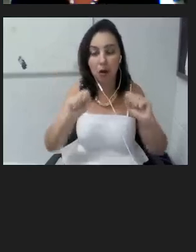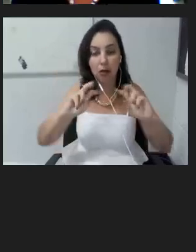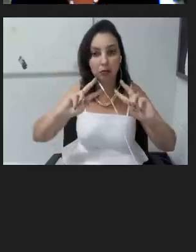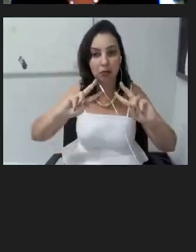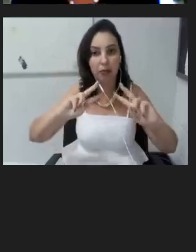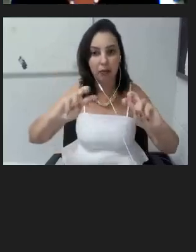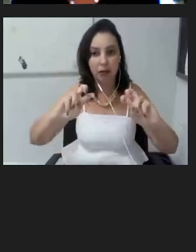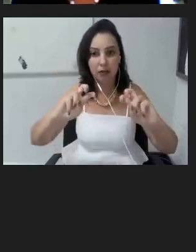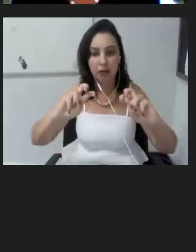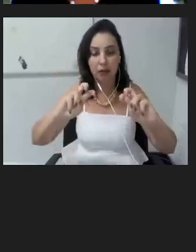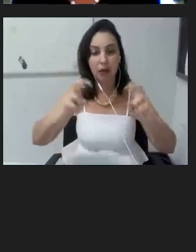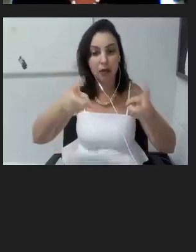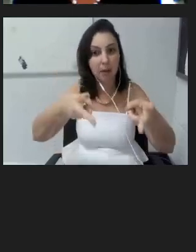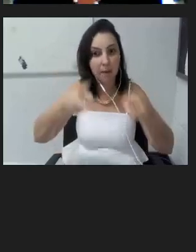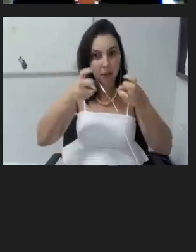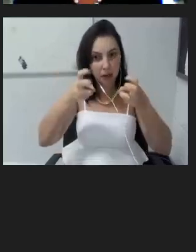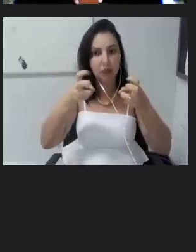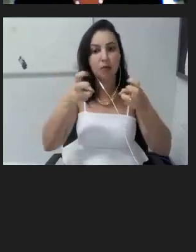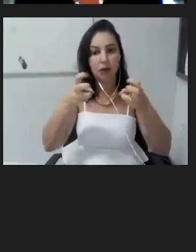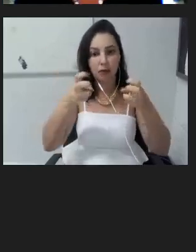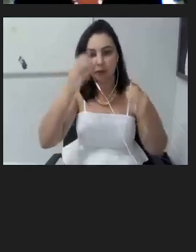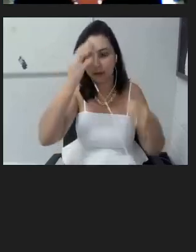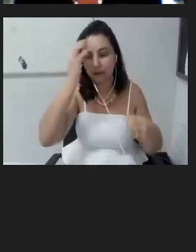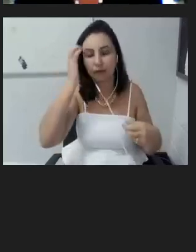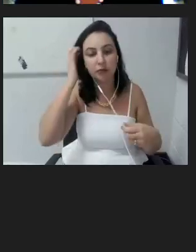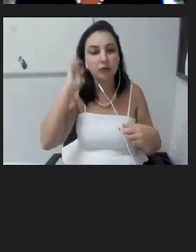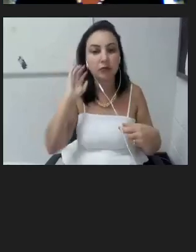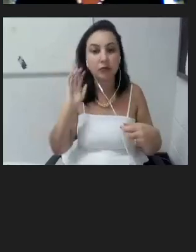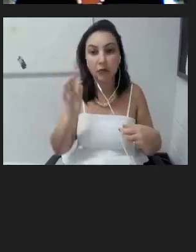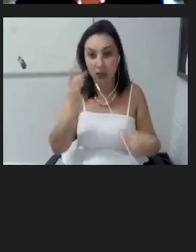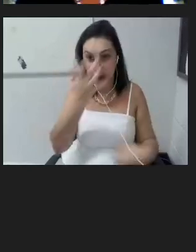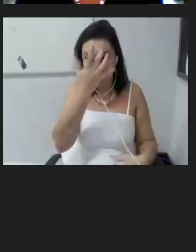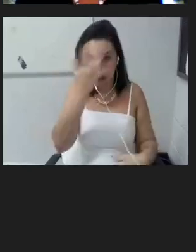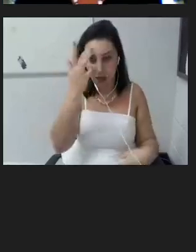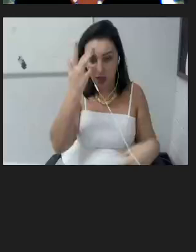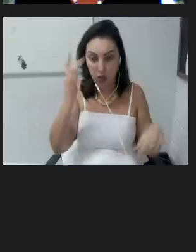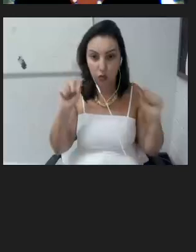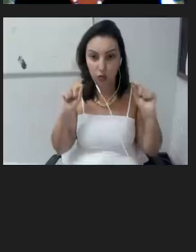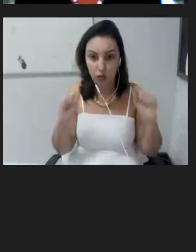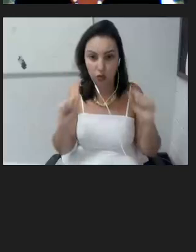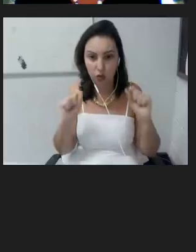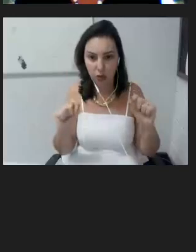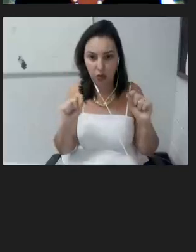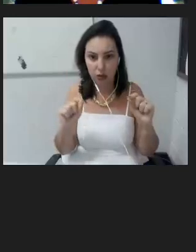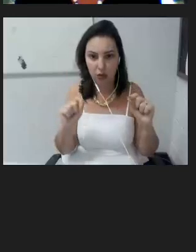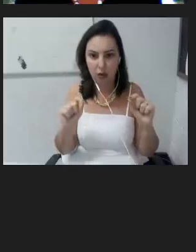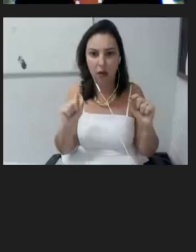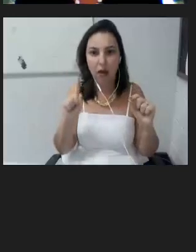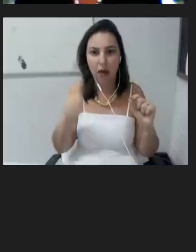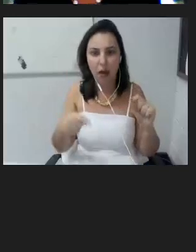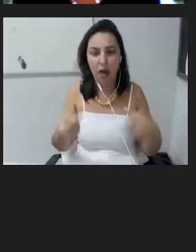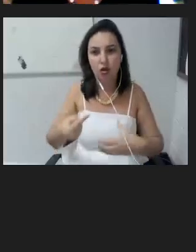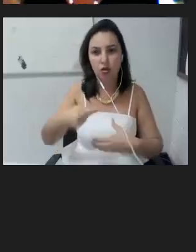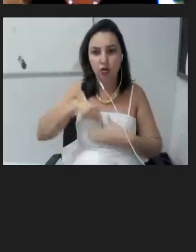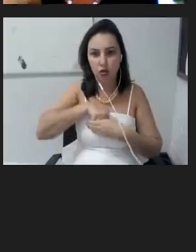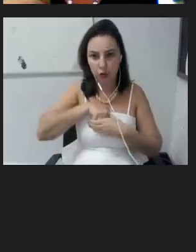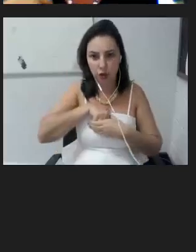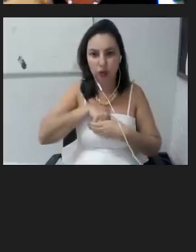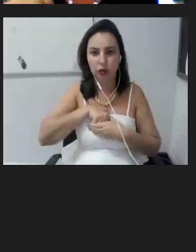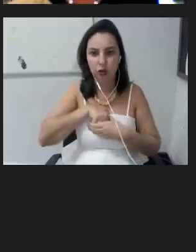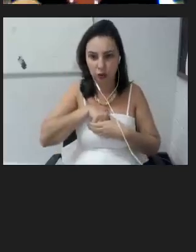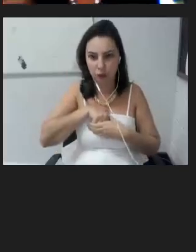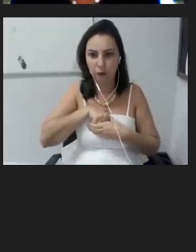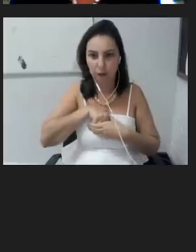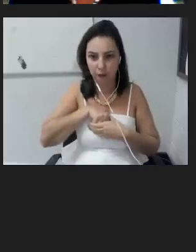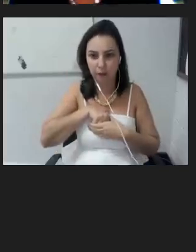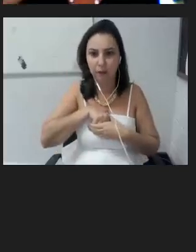do outro. Essa saúde mental, ela tem uma dimensão subjetiva, que tem um